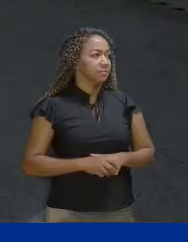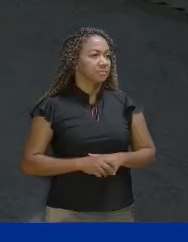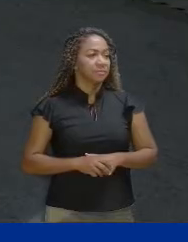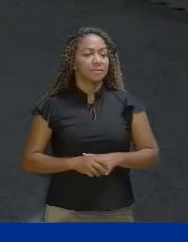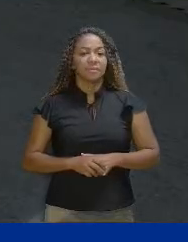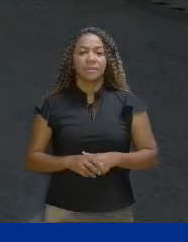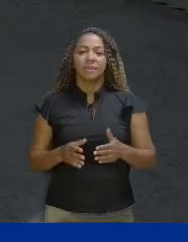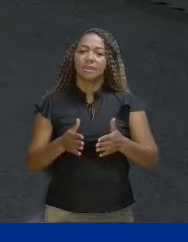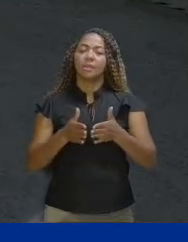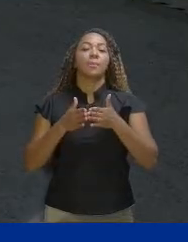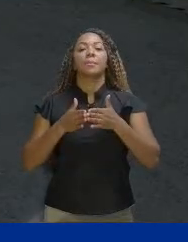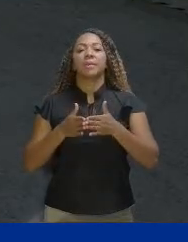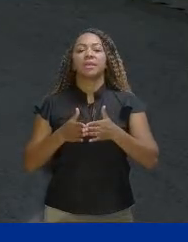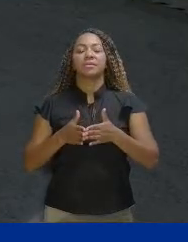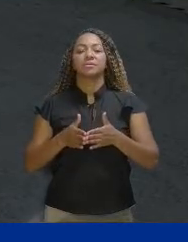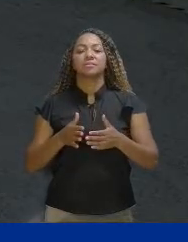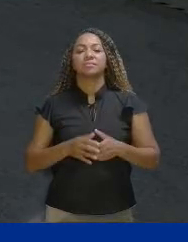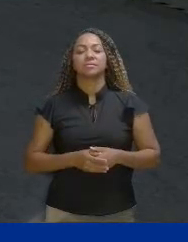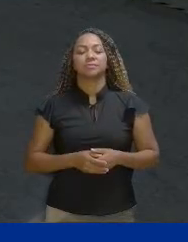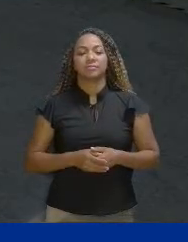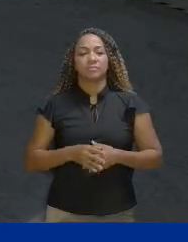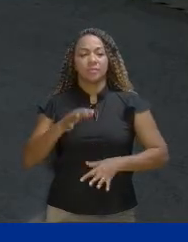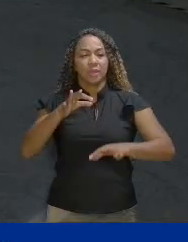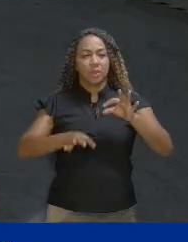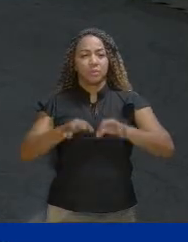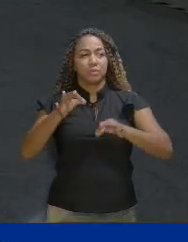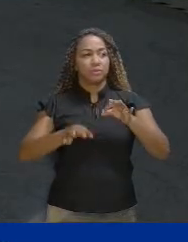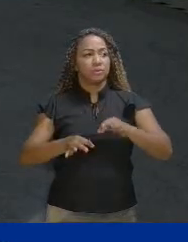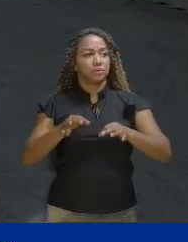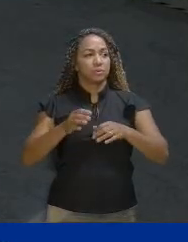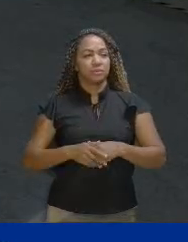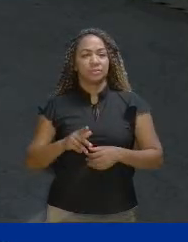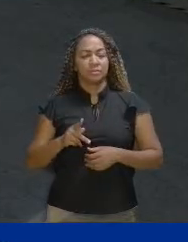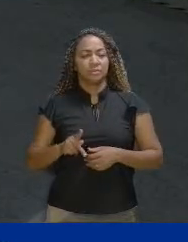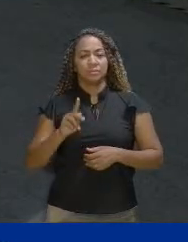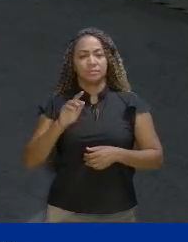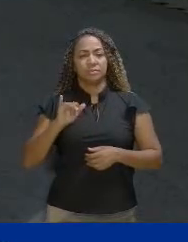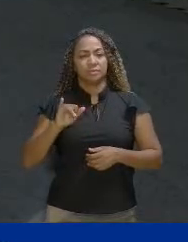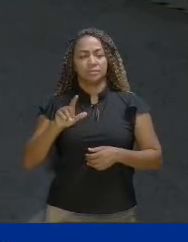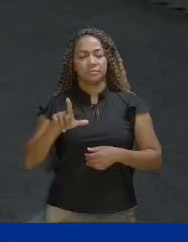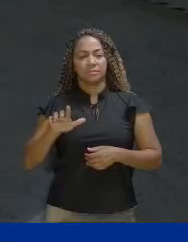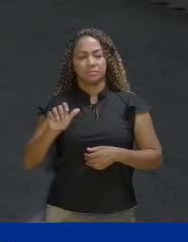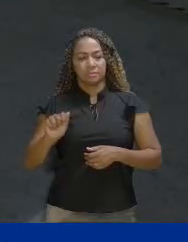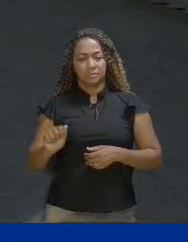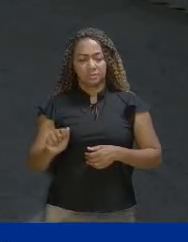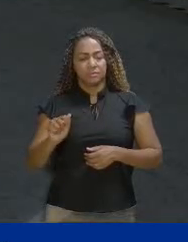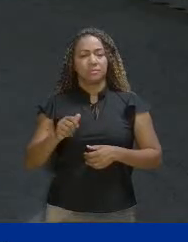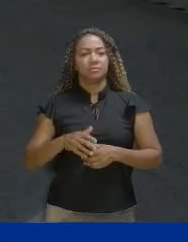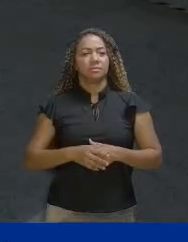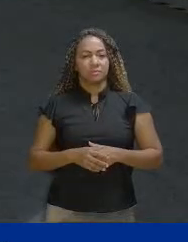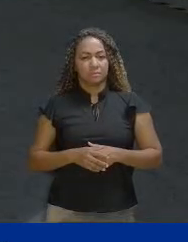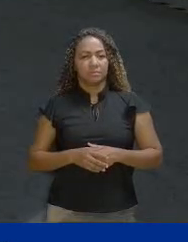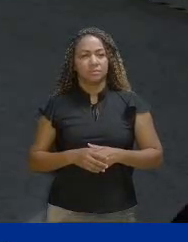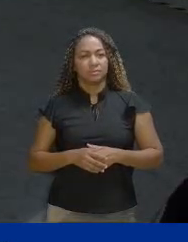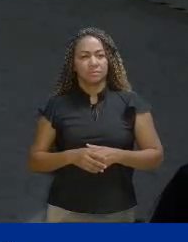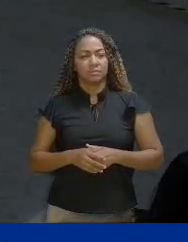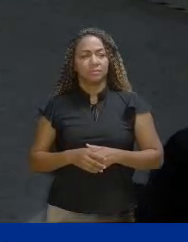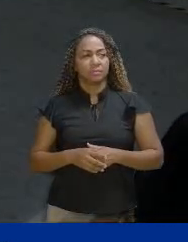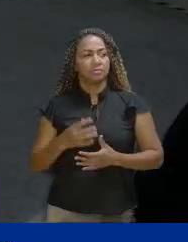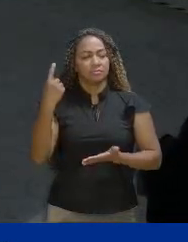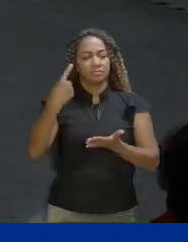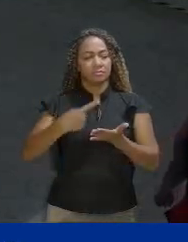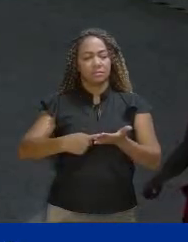Eu solicito à excelentíssima juíza Keila Cristine Banha Bastos Utzig que preste